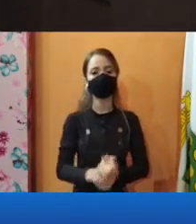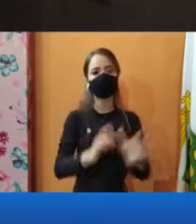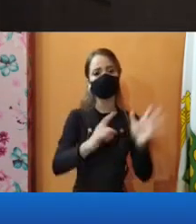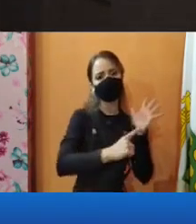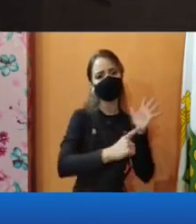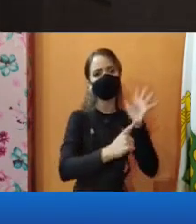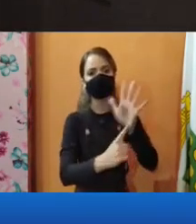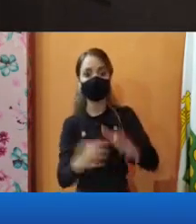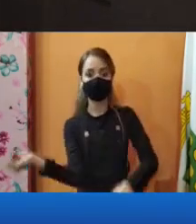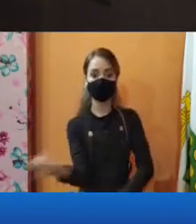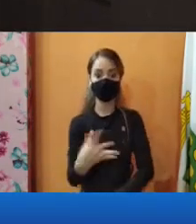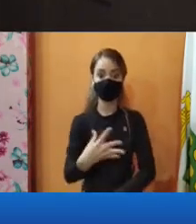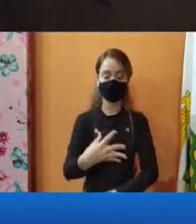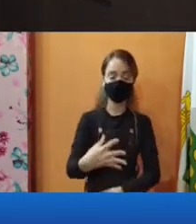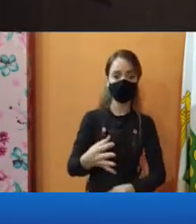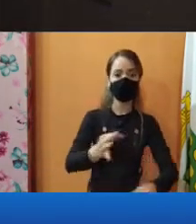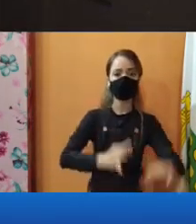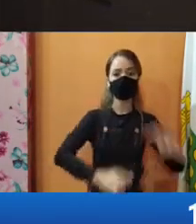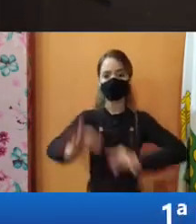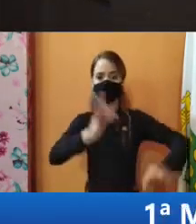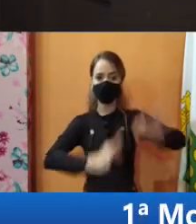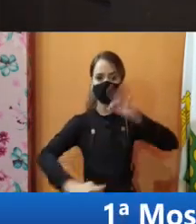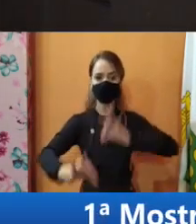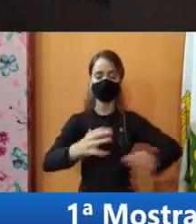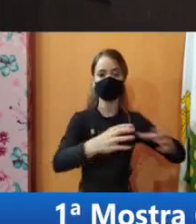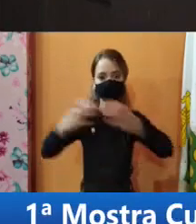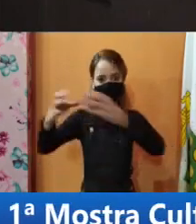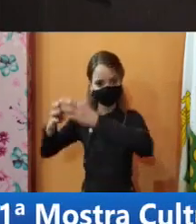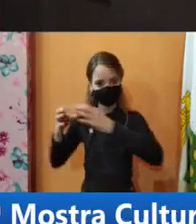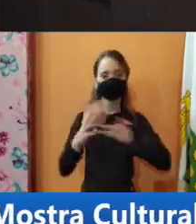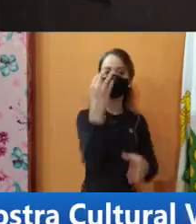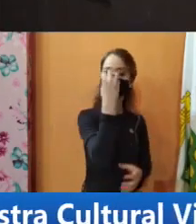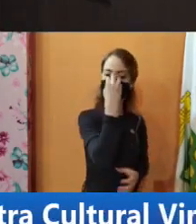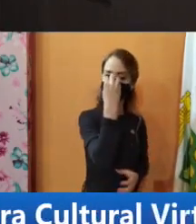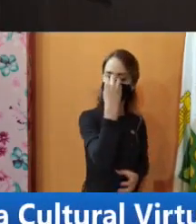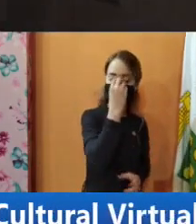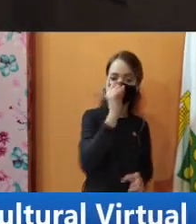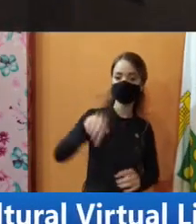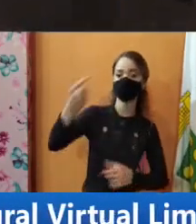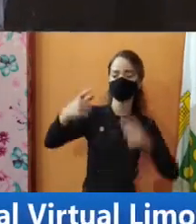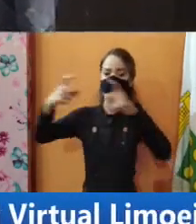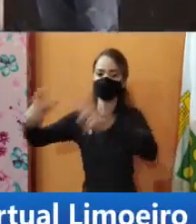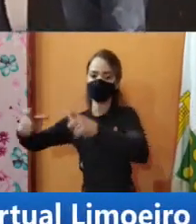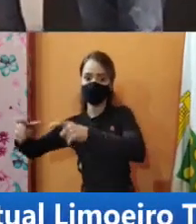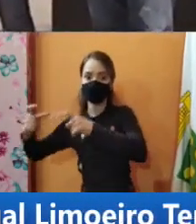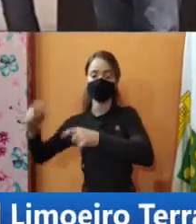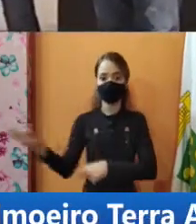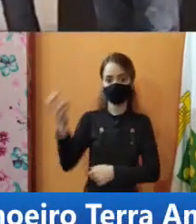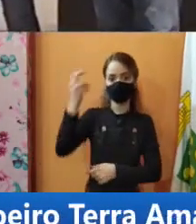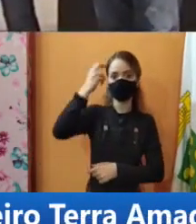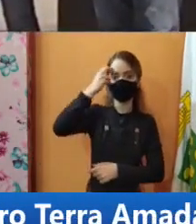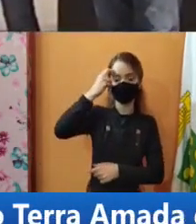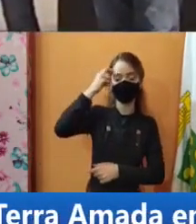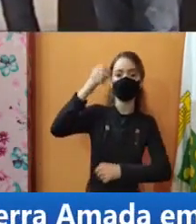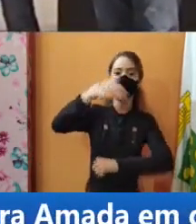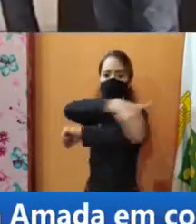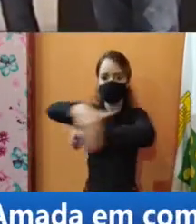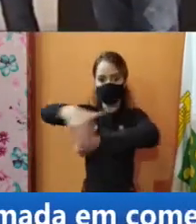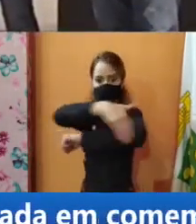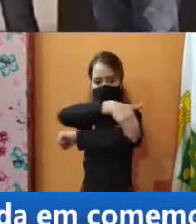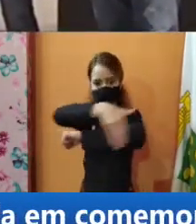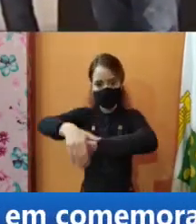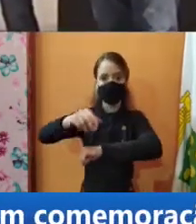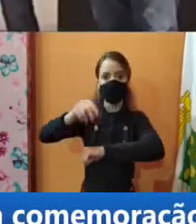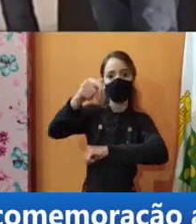pré-lançamento de um novo projeto da Caravana do Palhaço Chililique, lá no nosso espaço cultural, na Pirauíra, que é justamente o